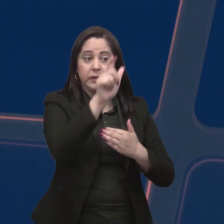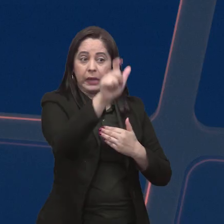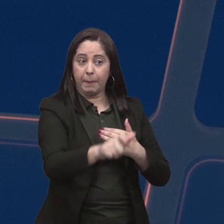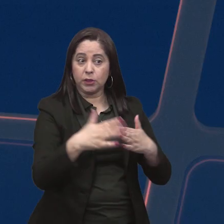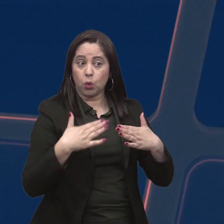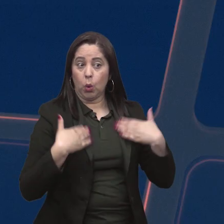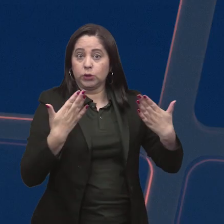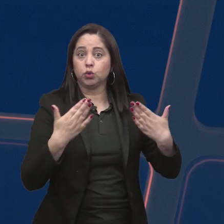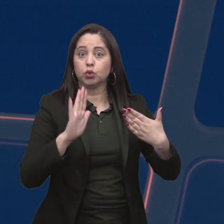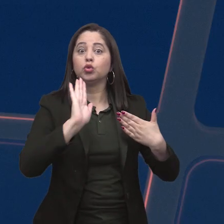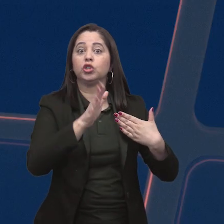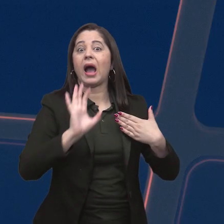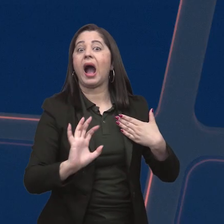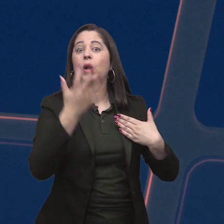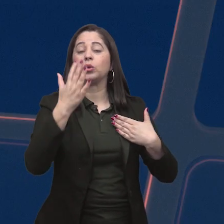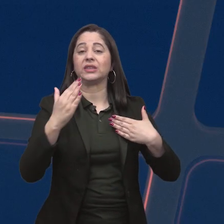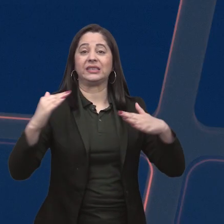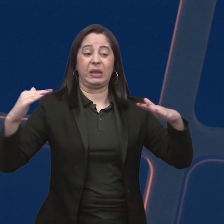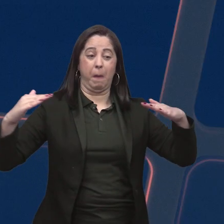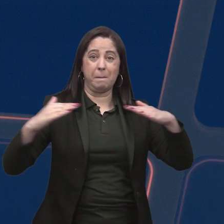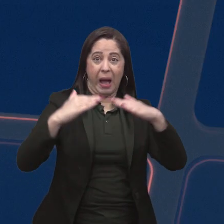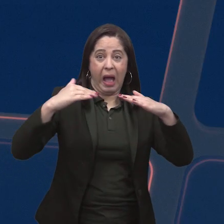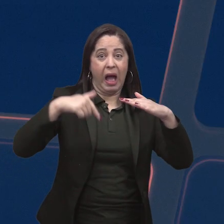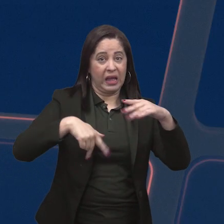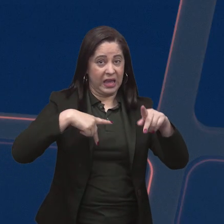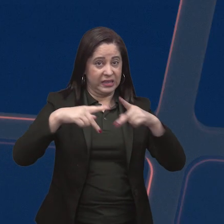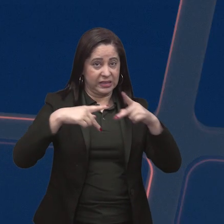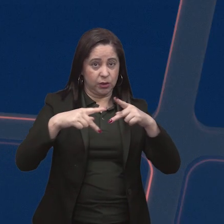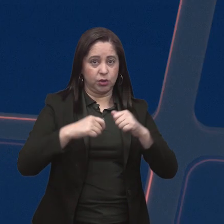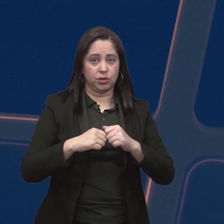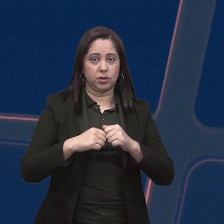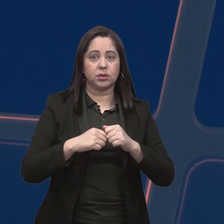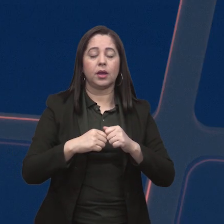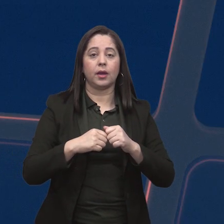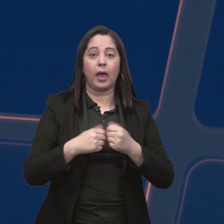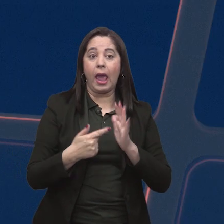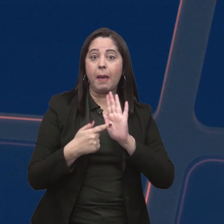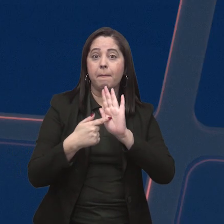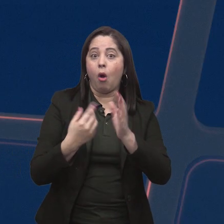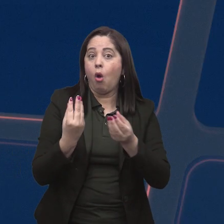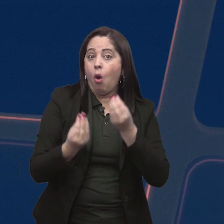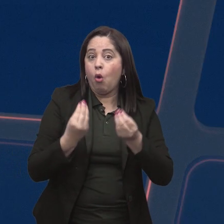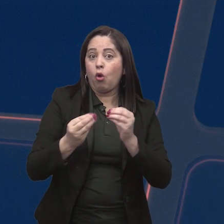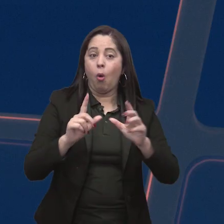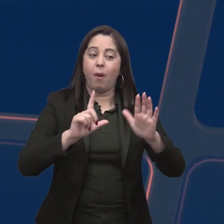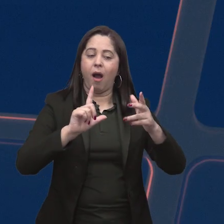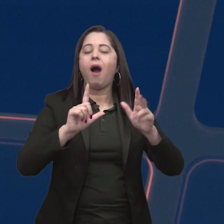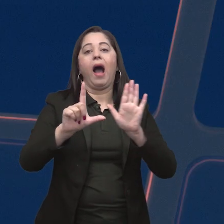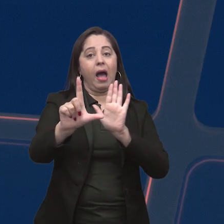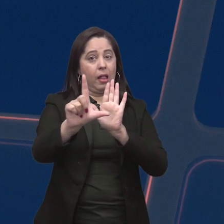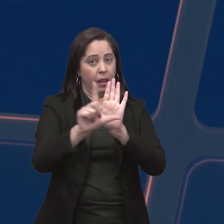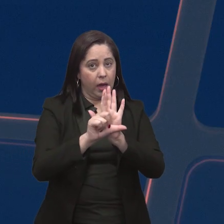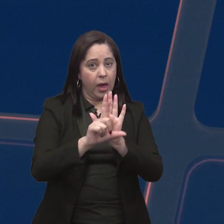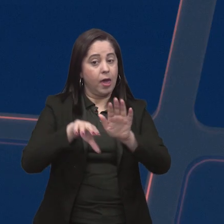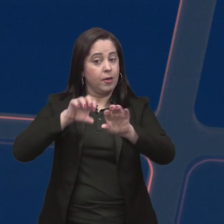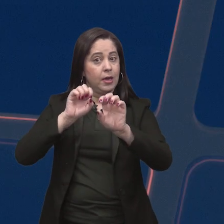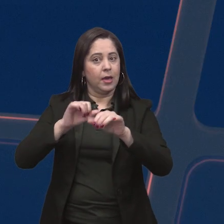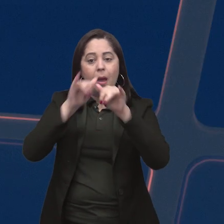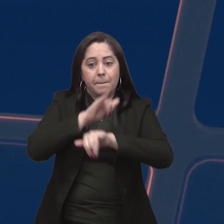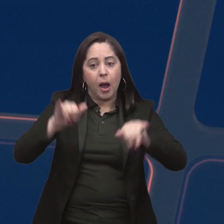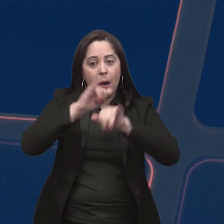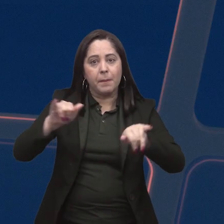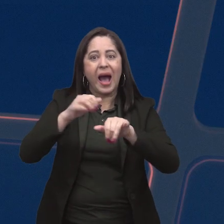já passou pelo susto de se envolver em acidentes de trânsito aqui em São José e mostra como a legislação e as